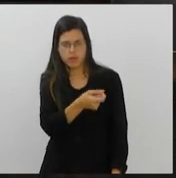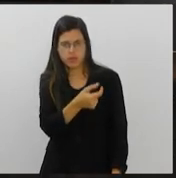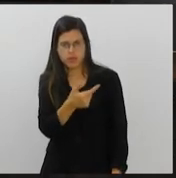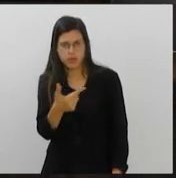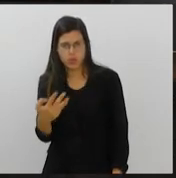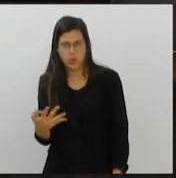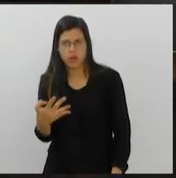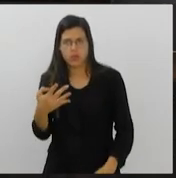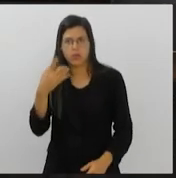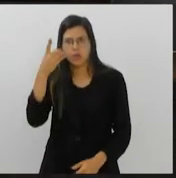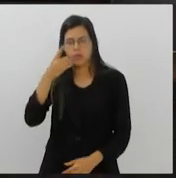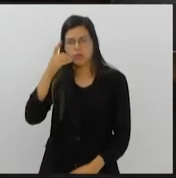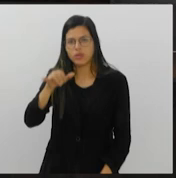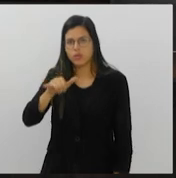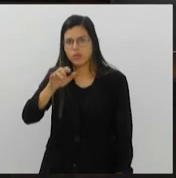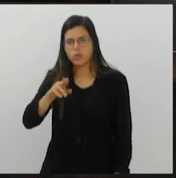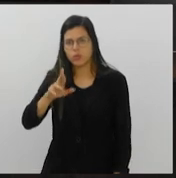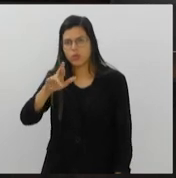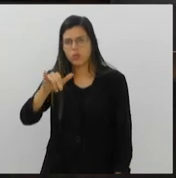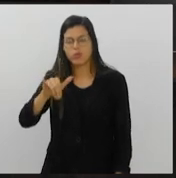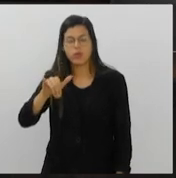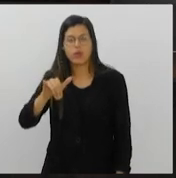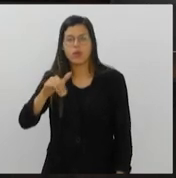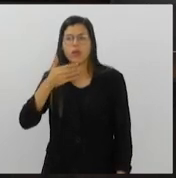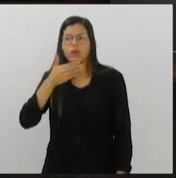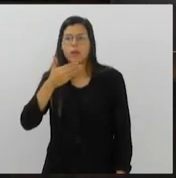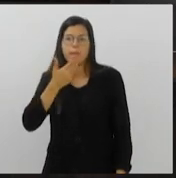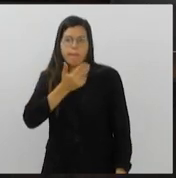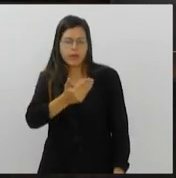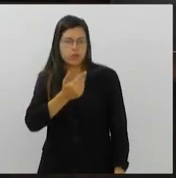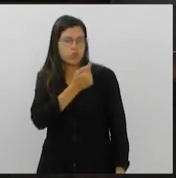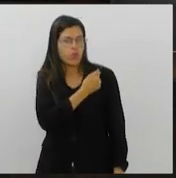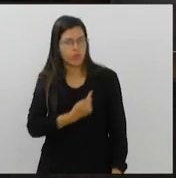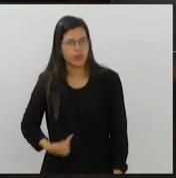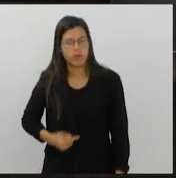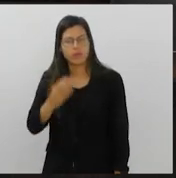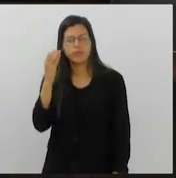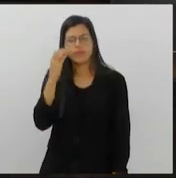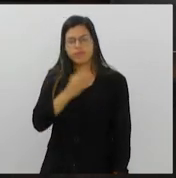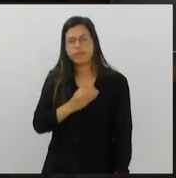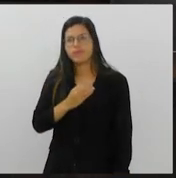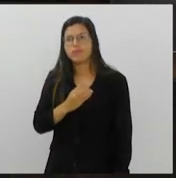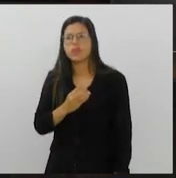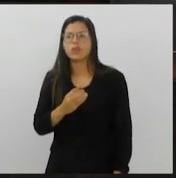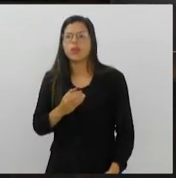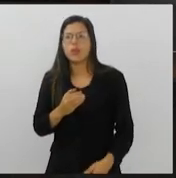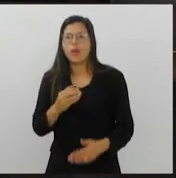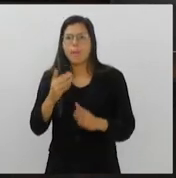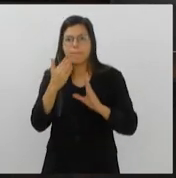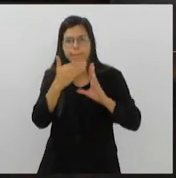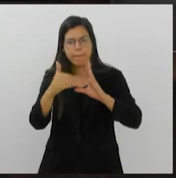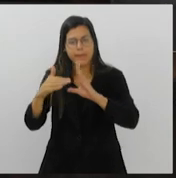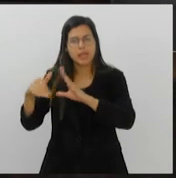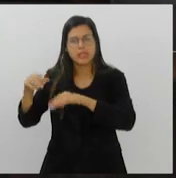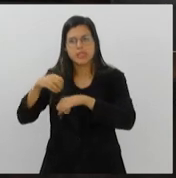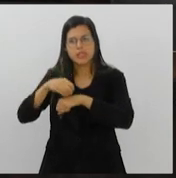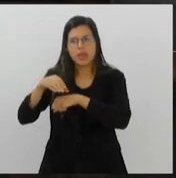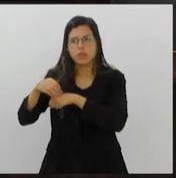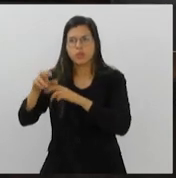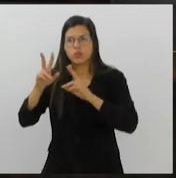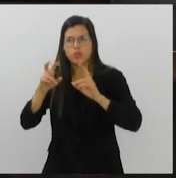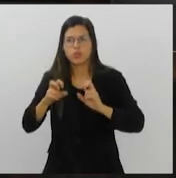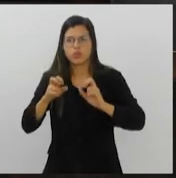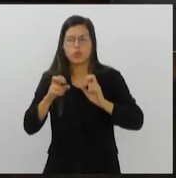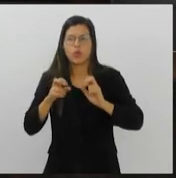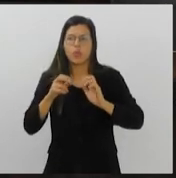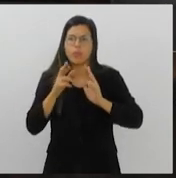311/2024, de autoria do deputado Iuri, que solicita ao excelentíssimo do senhor governador do Estado do Rio de Janeiro o envio de mensagem dispondo sobre a